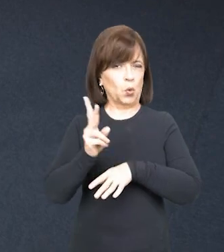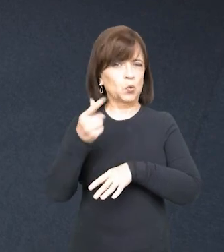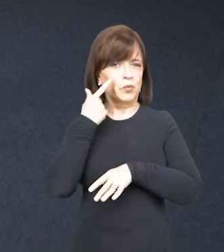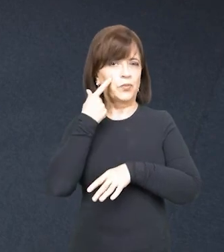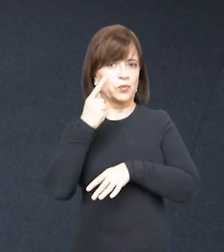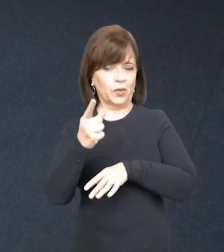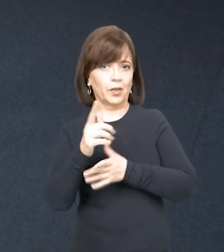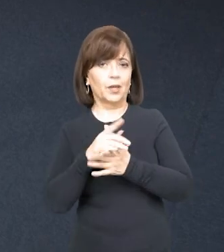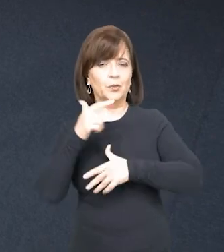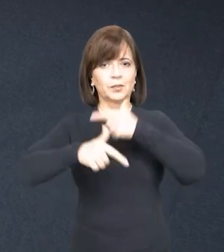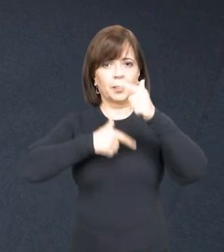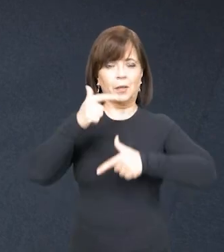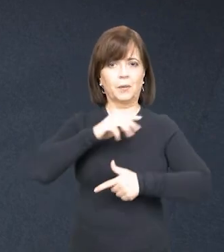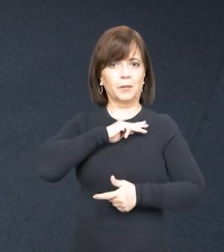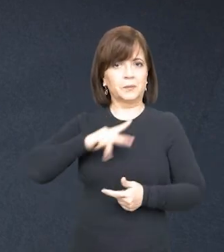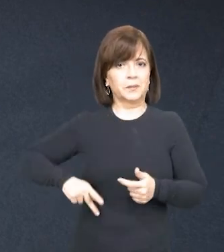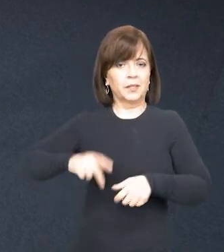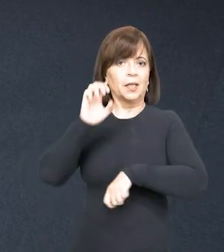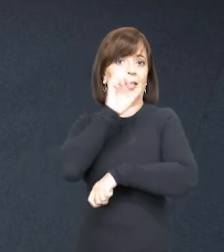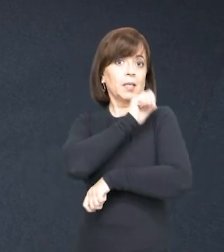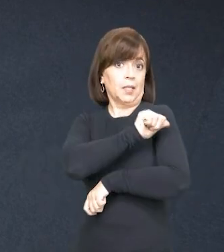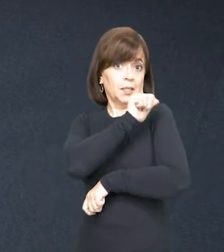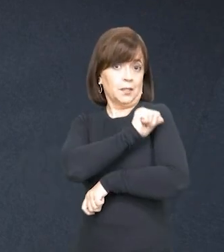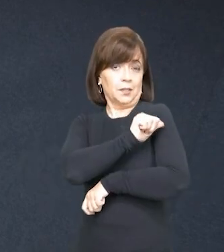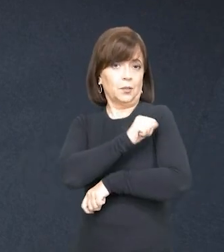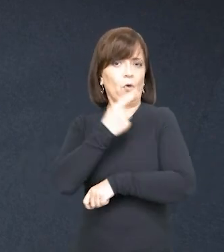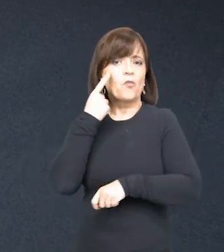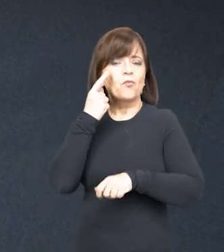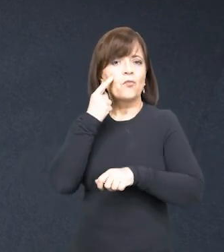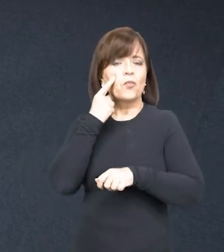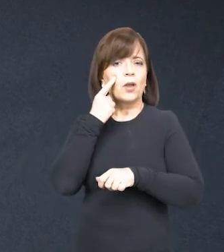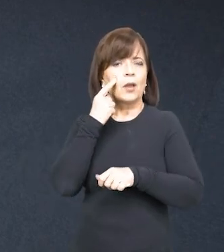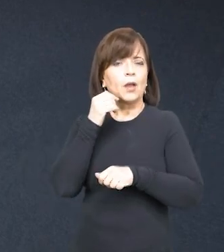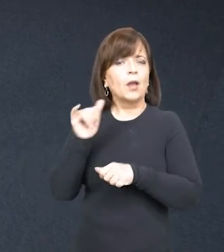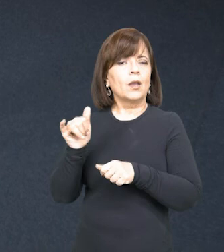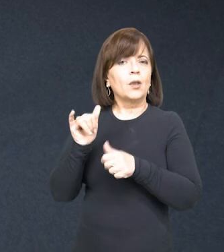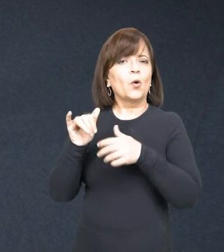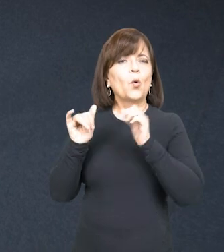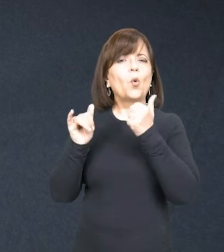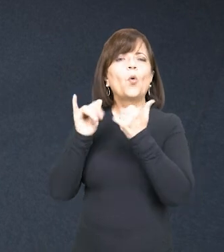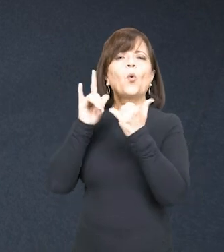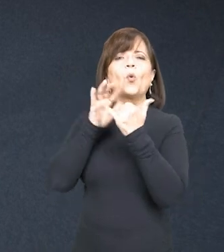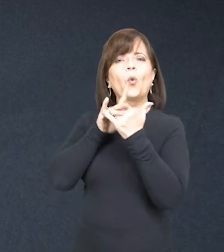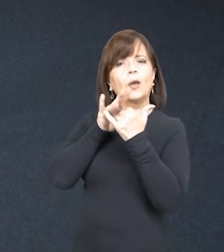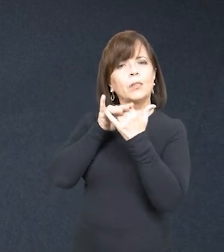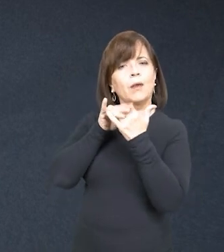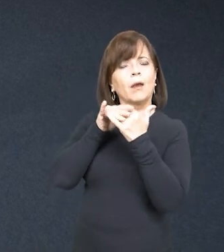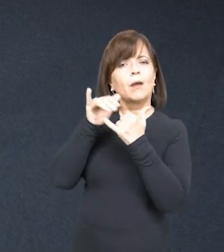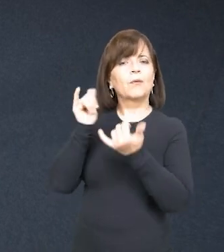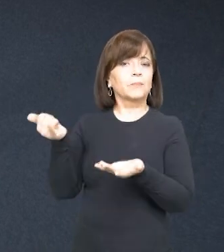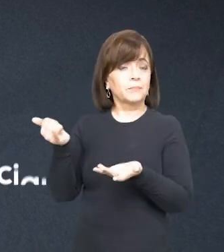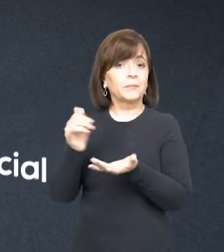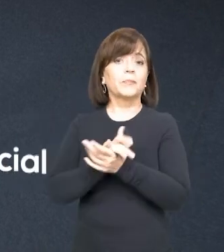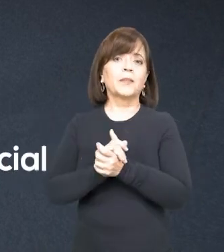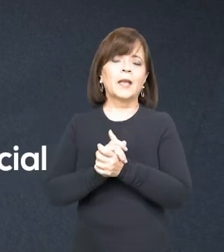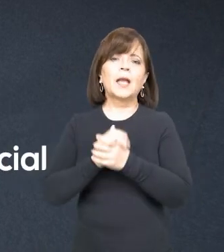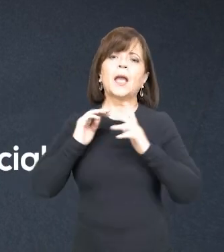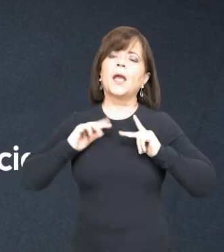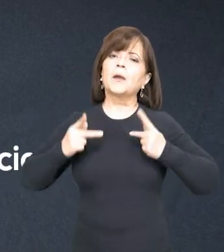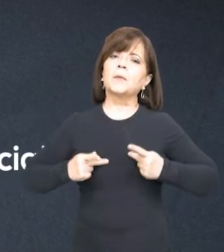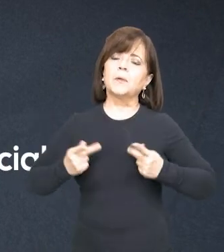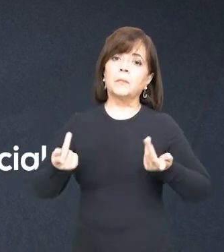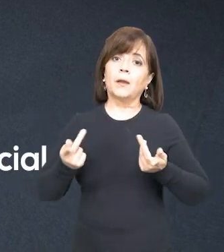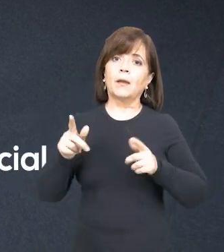o trabalho do Ministério Público do Estado do Rio de Janeiro, entre no canal MPRJ Oficial no YouTube e nos siga nas nossas